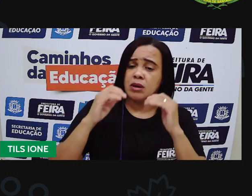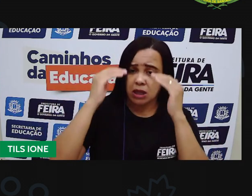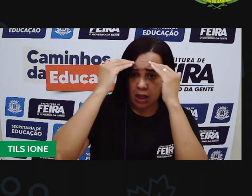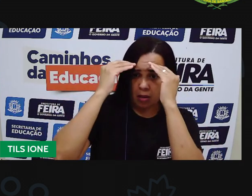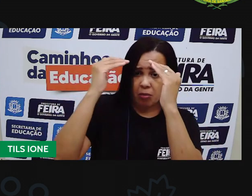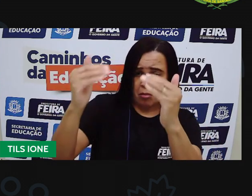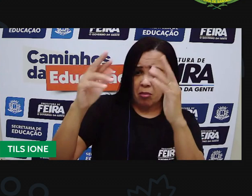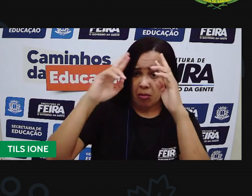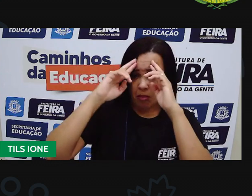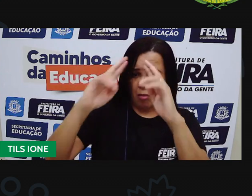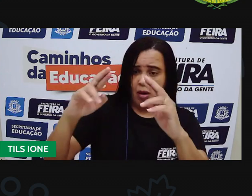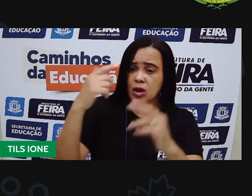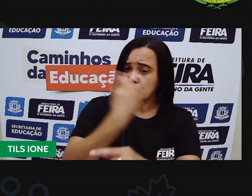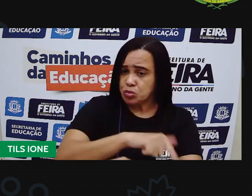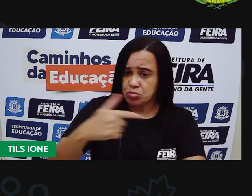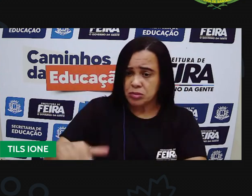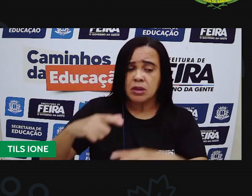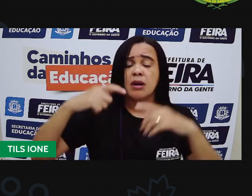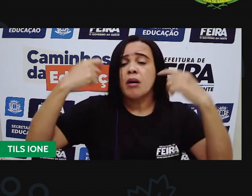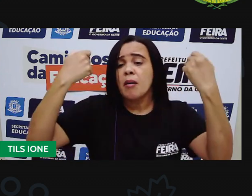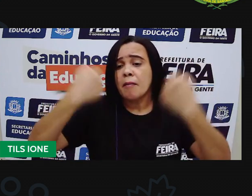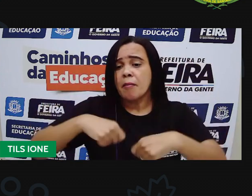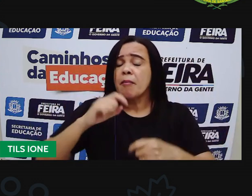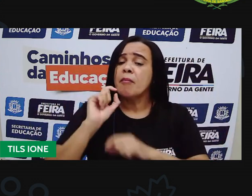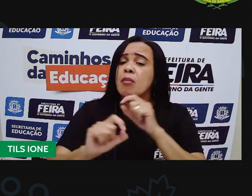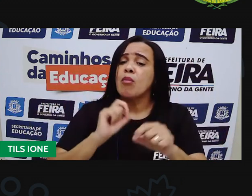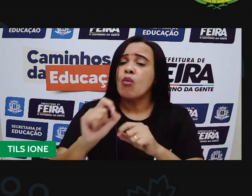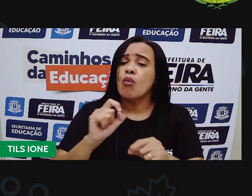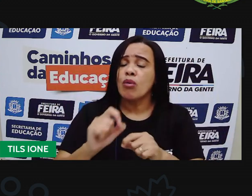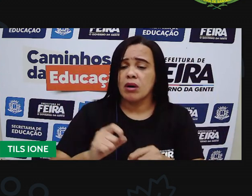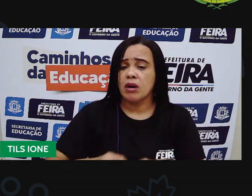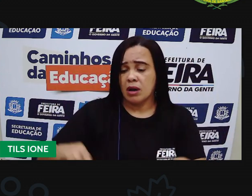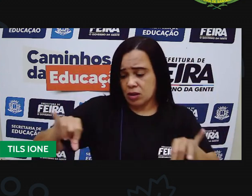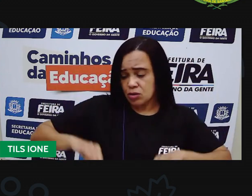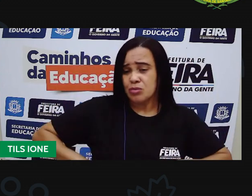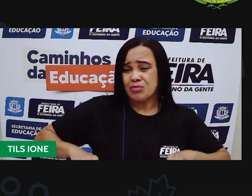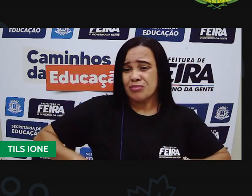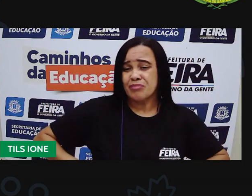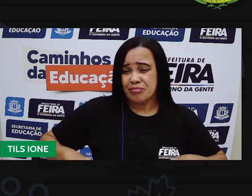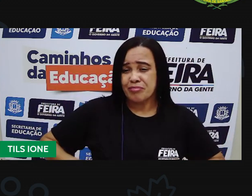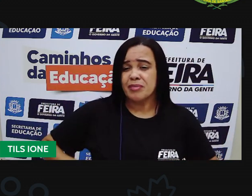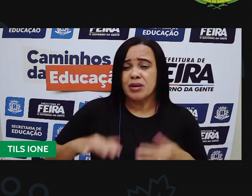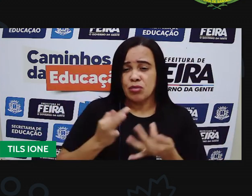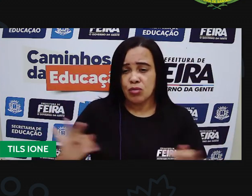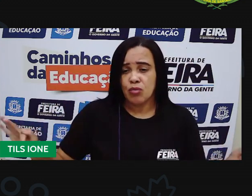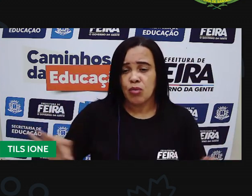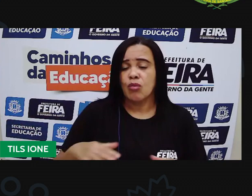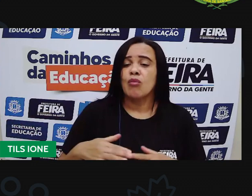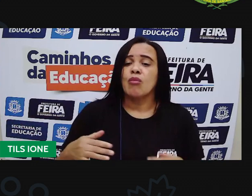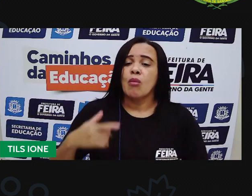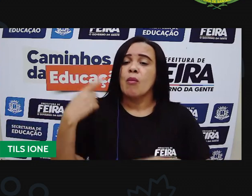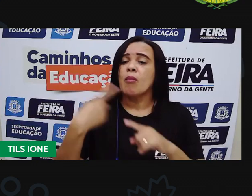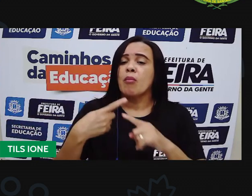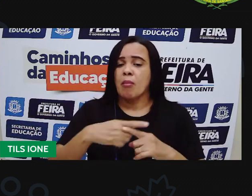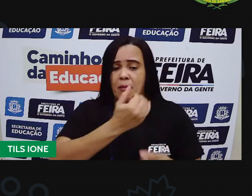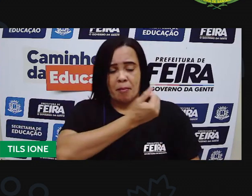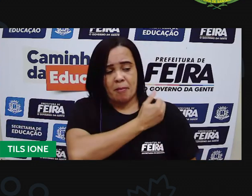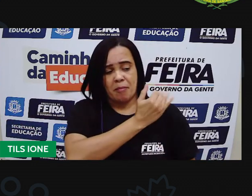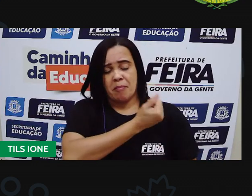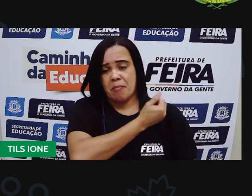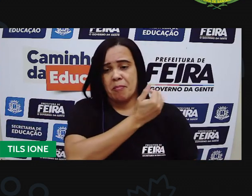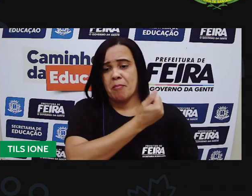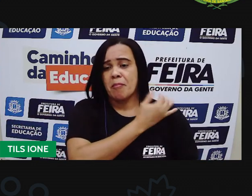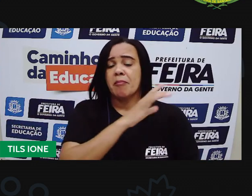acabam passando por essa situação. Como quando, por exemplo, um colega deixa de brincar com outro porque ele